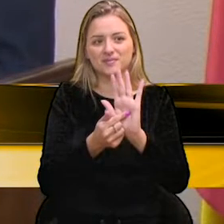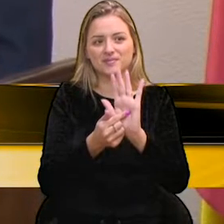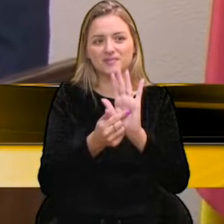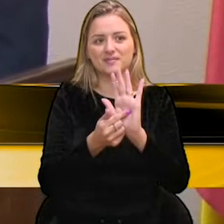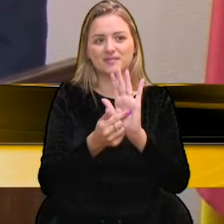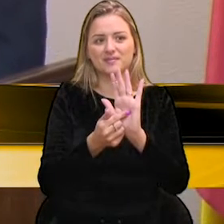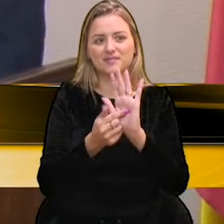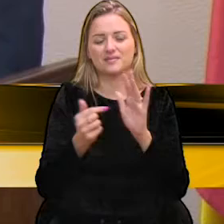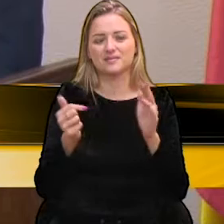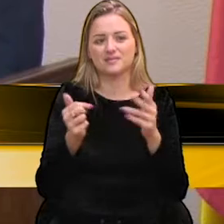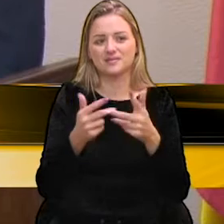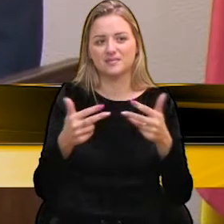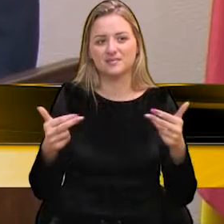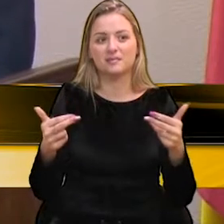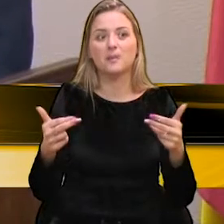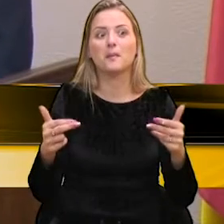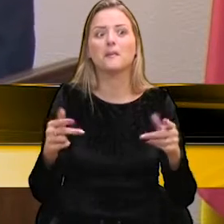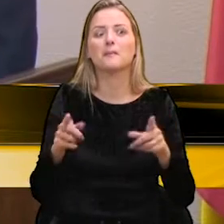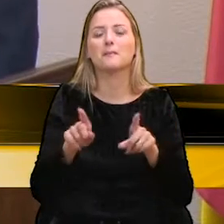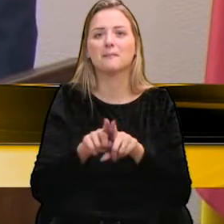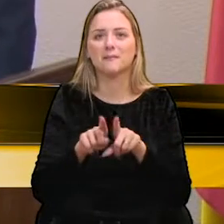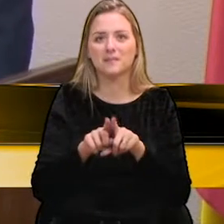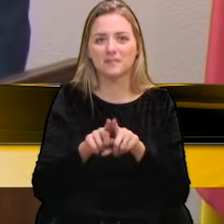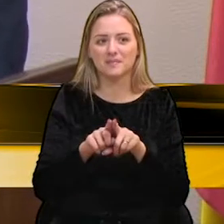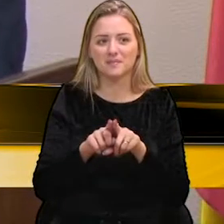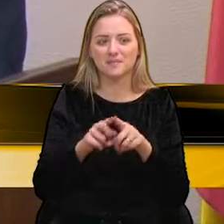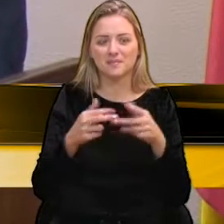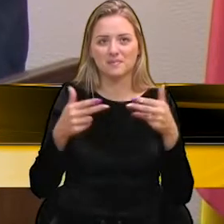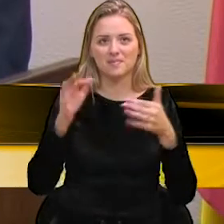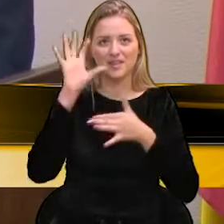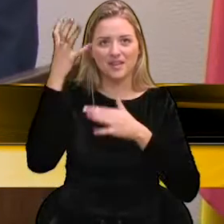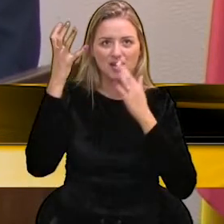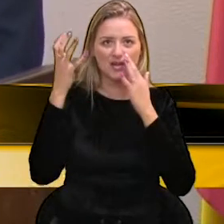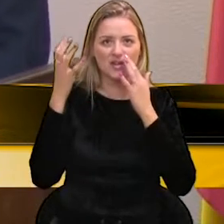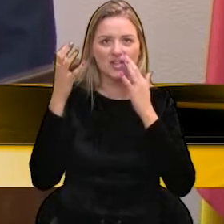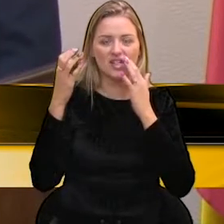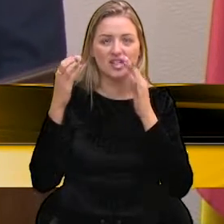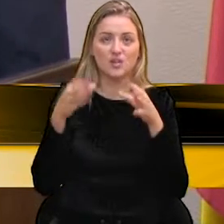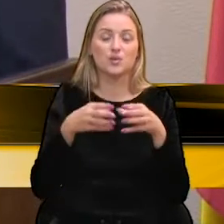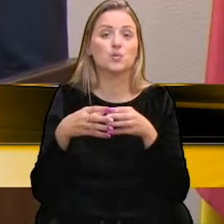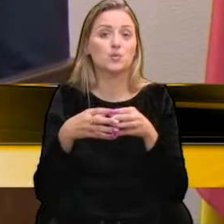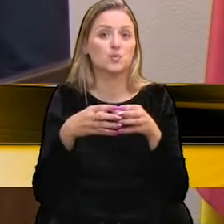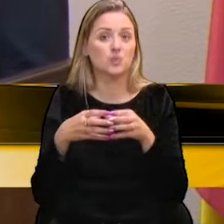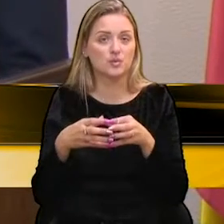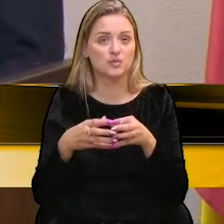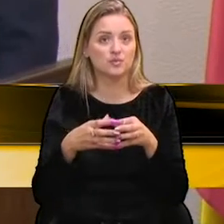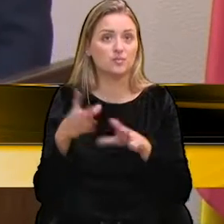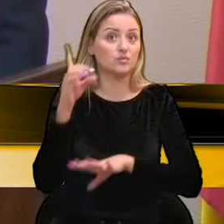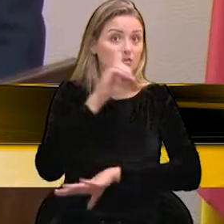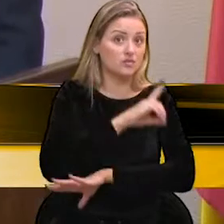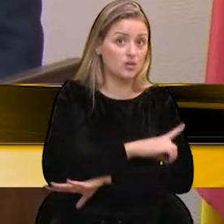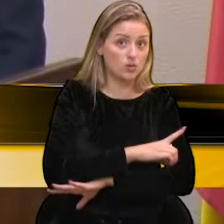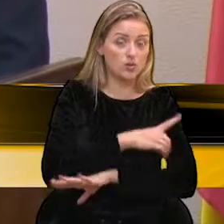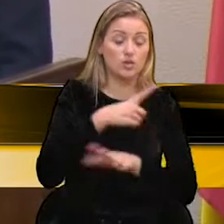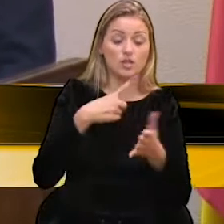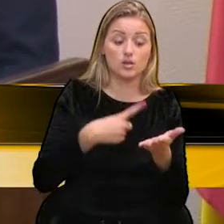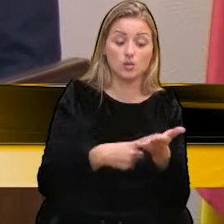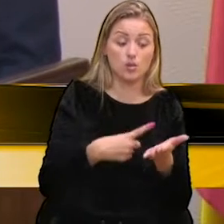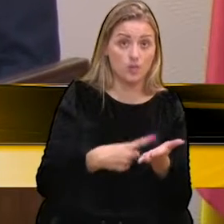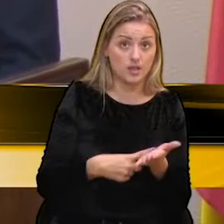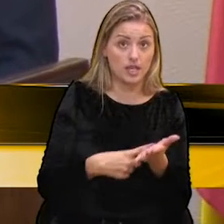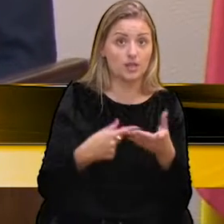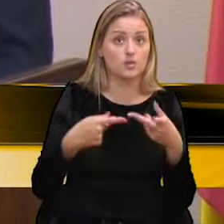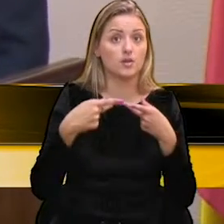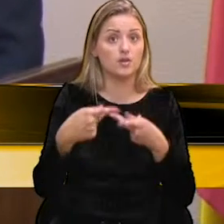as visitas, essas visitas, como elas ocorrem, né? Com um roteiro específico, com dias e horários agendados.